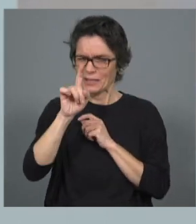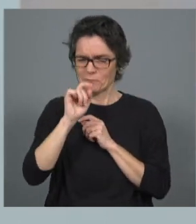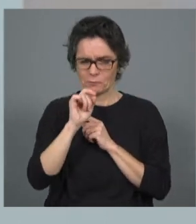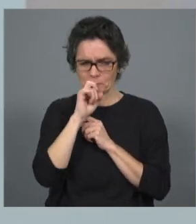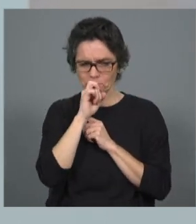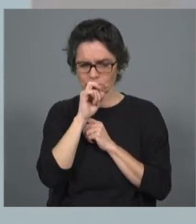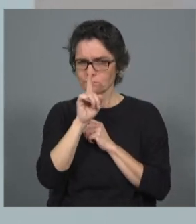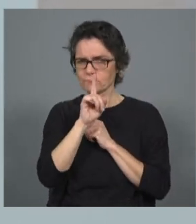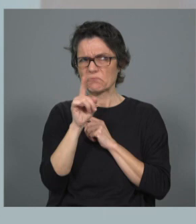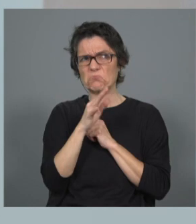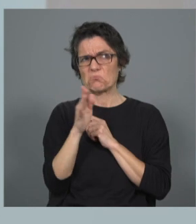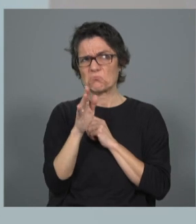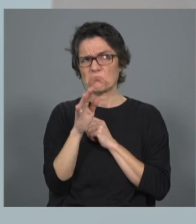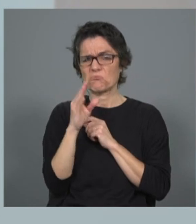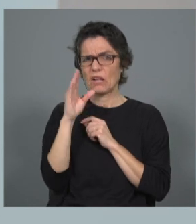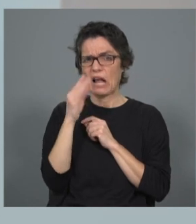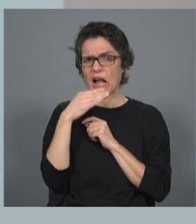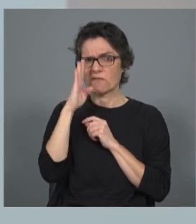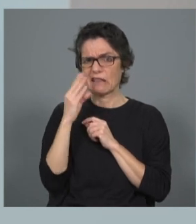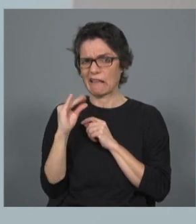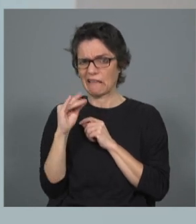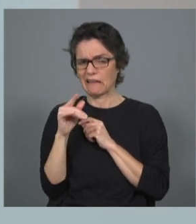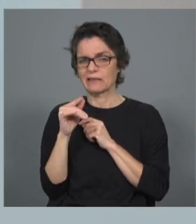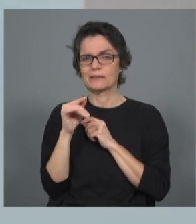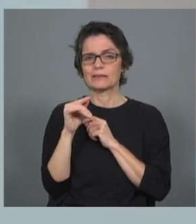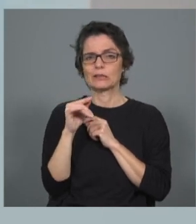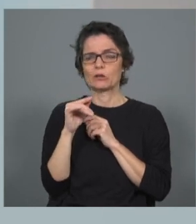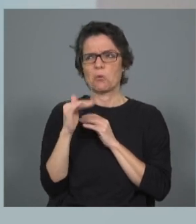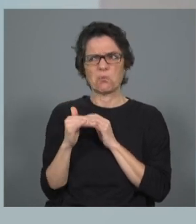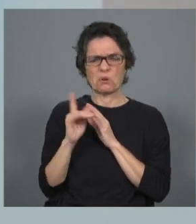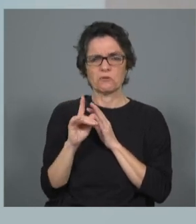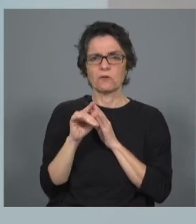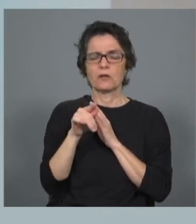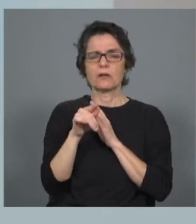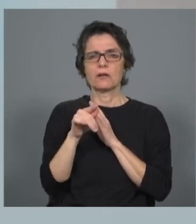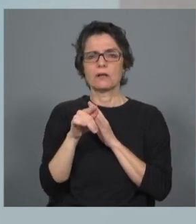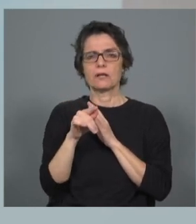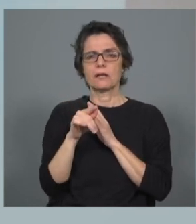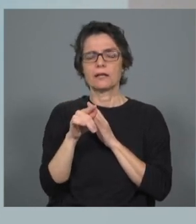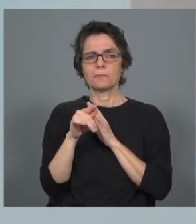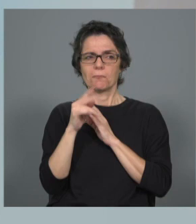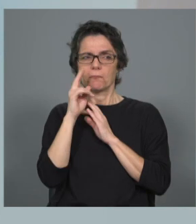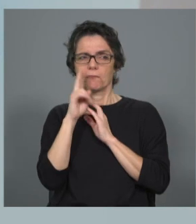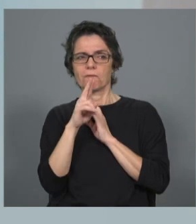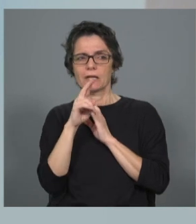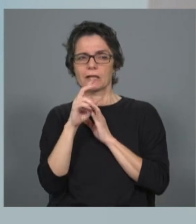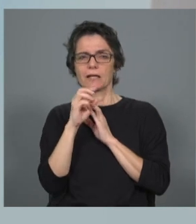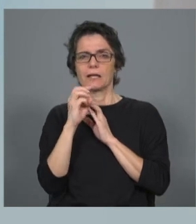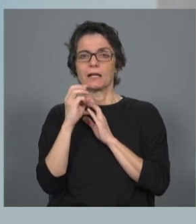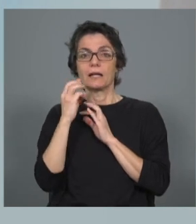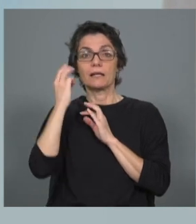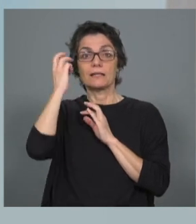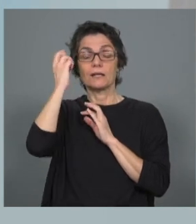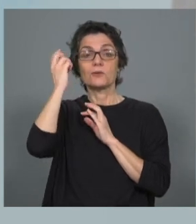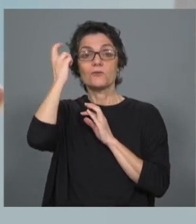na altura devia ter pouco mais de 10 anos, de achar impressionante, talvez menos até, de achar impressionante que, para mim, as ovelhas, que deviam ser umas 50 ou